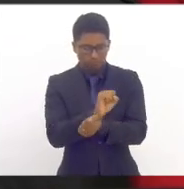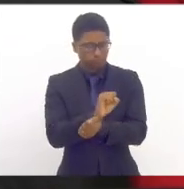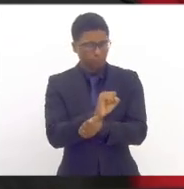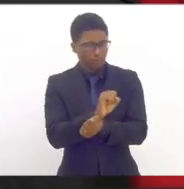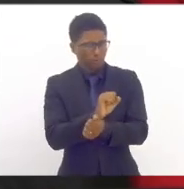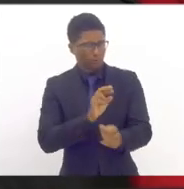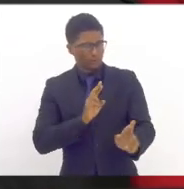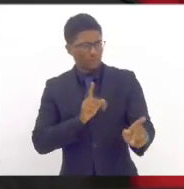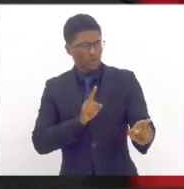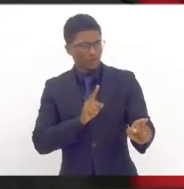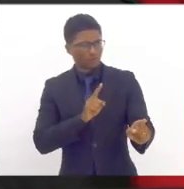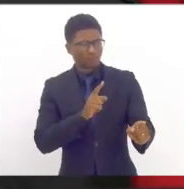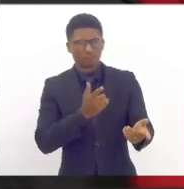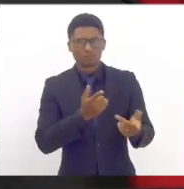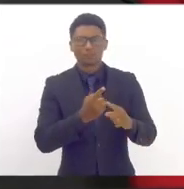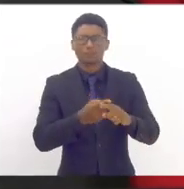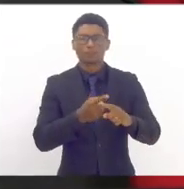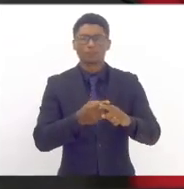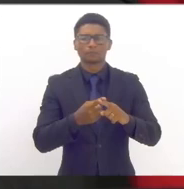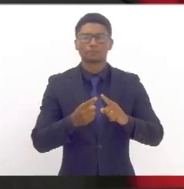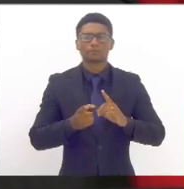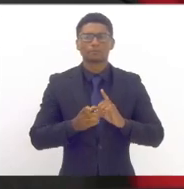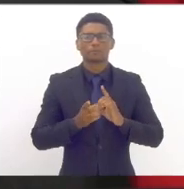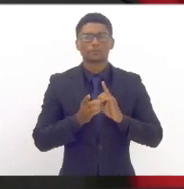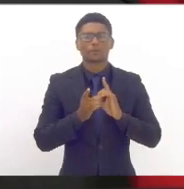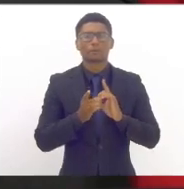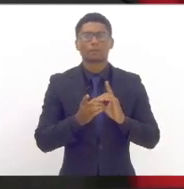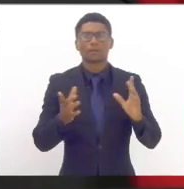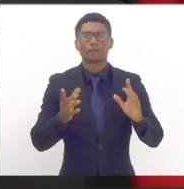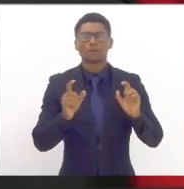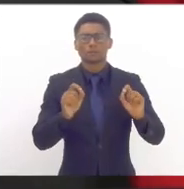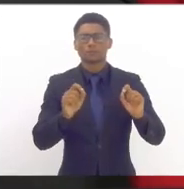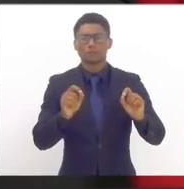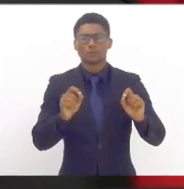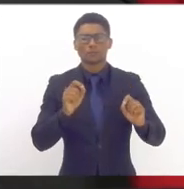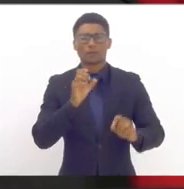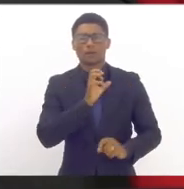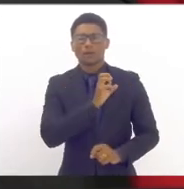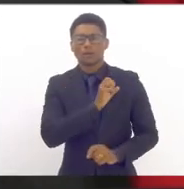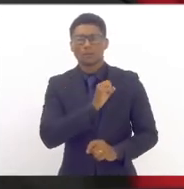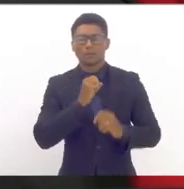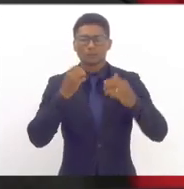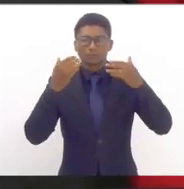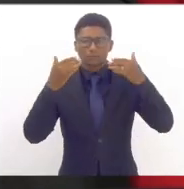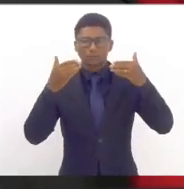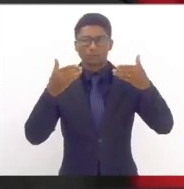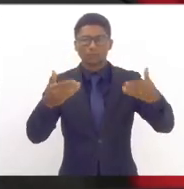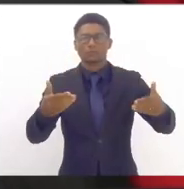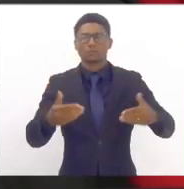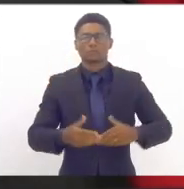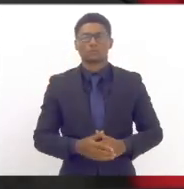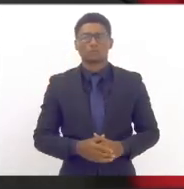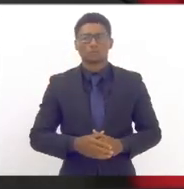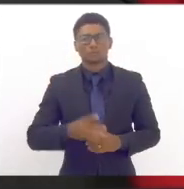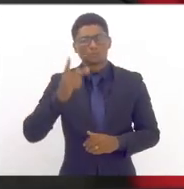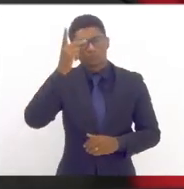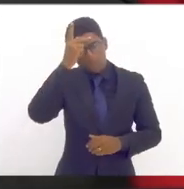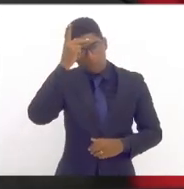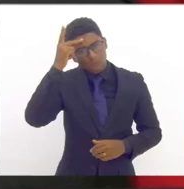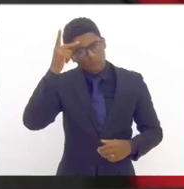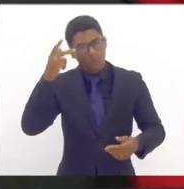que isso? A liberdade de poder demonstrar o amor, seja por quem quer que